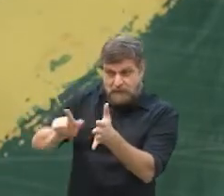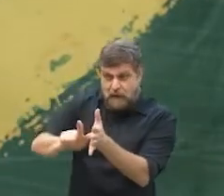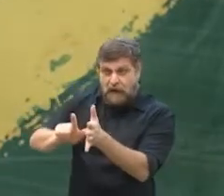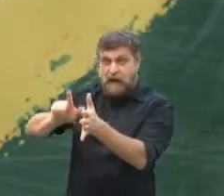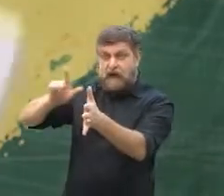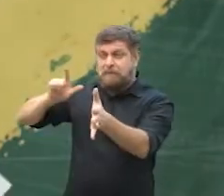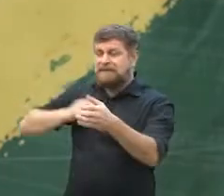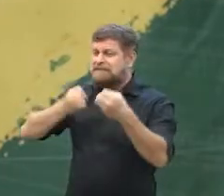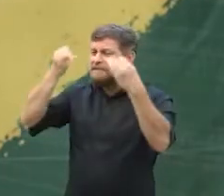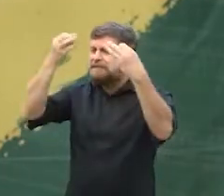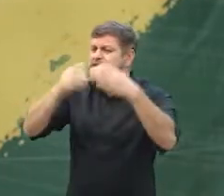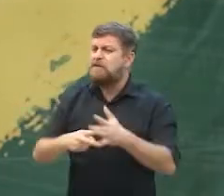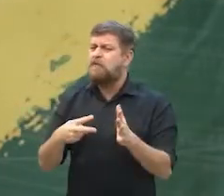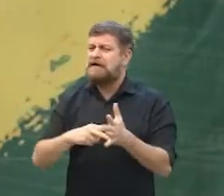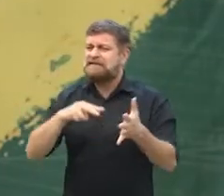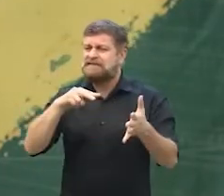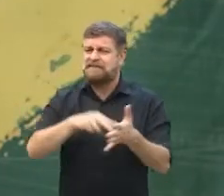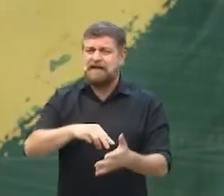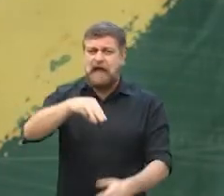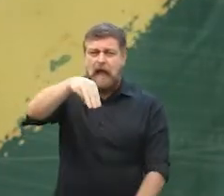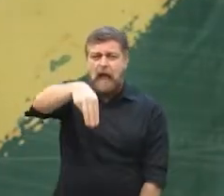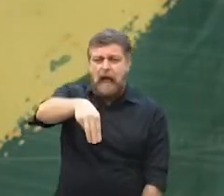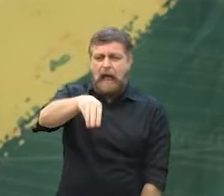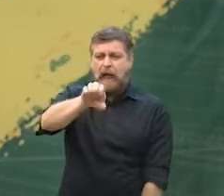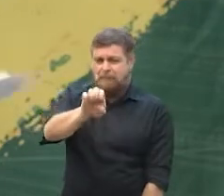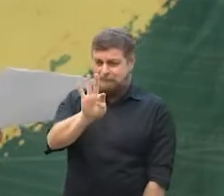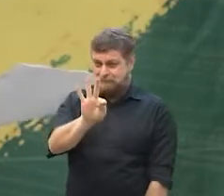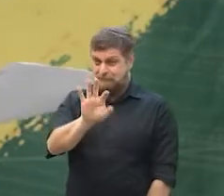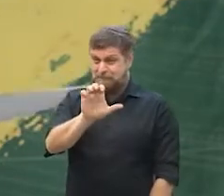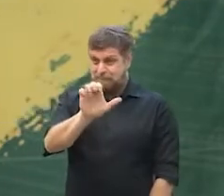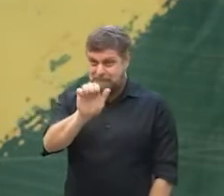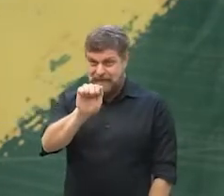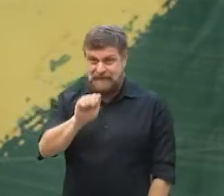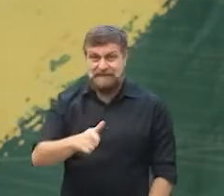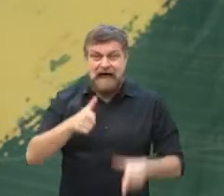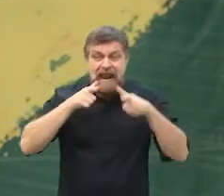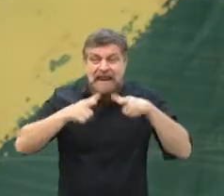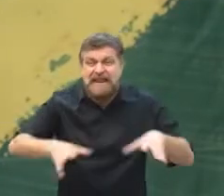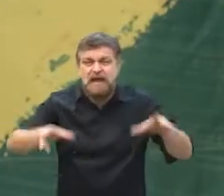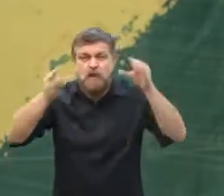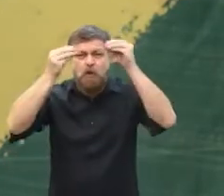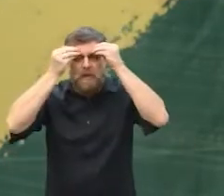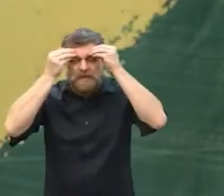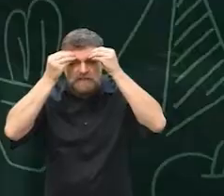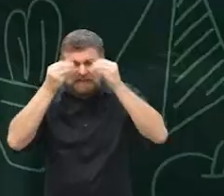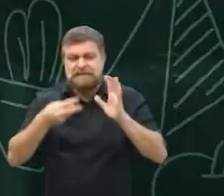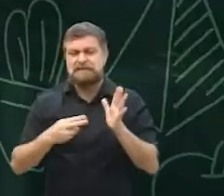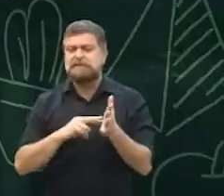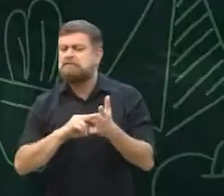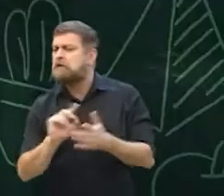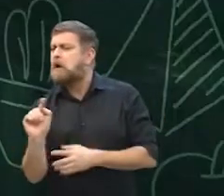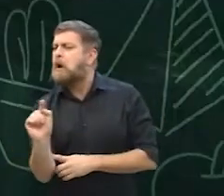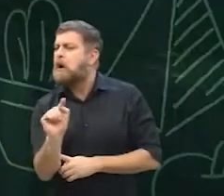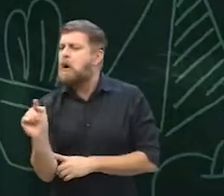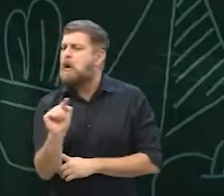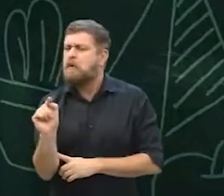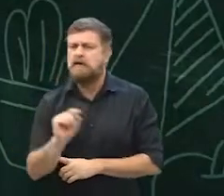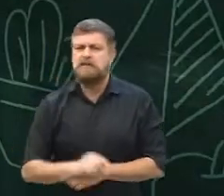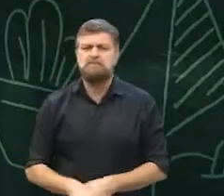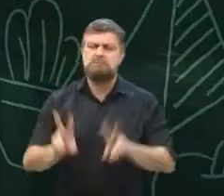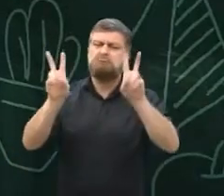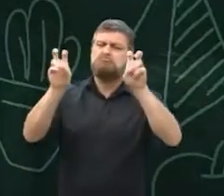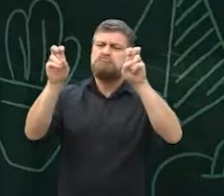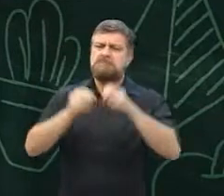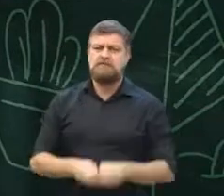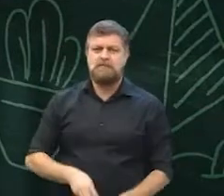de metalinguagem, que é um dos assuntos que a gente vai abordar aqui no quadro. Para quem não sabe, está em casa, puxa vida, mas